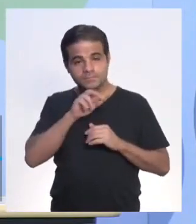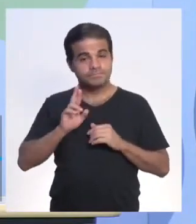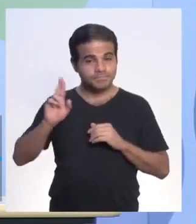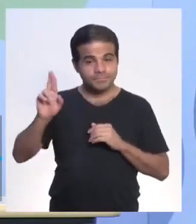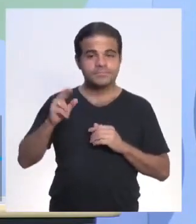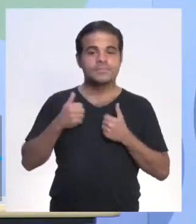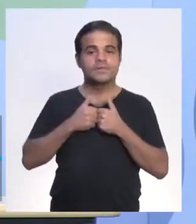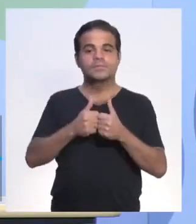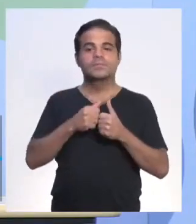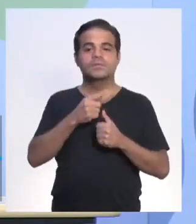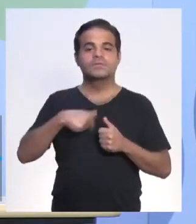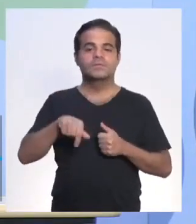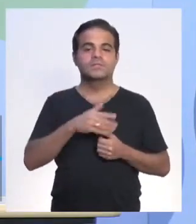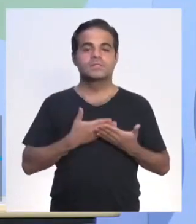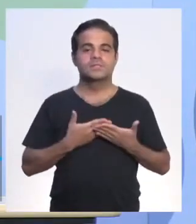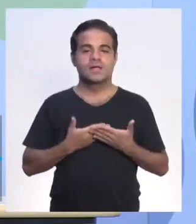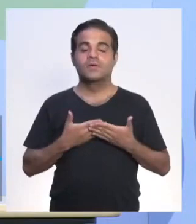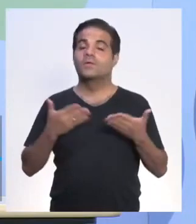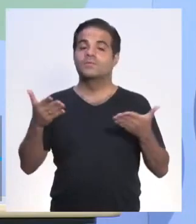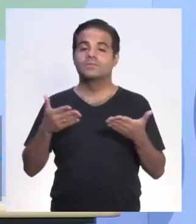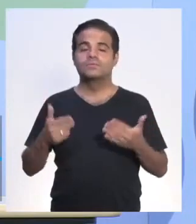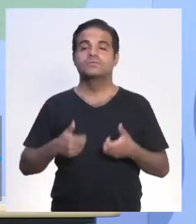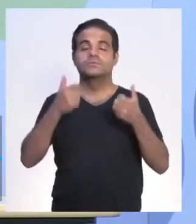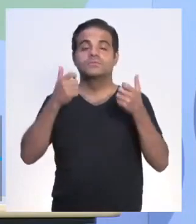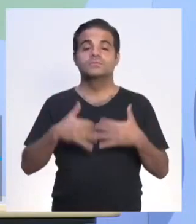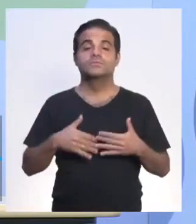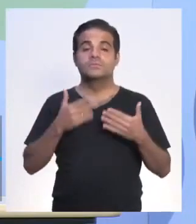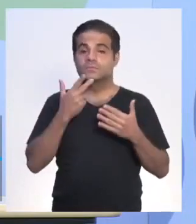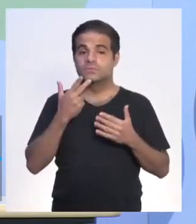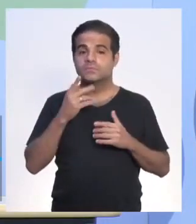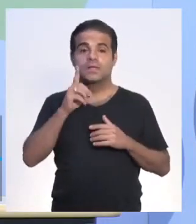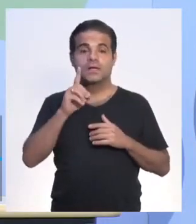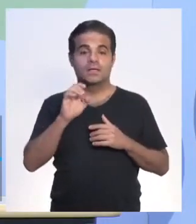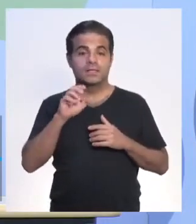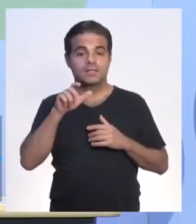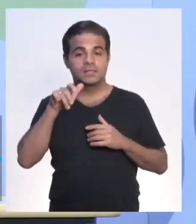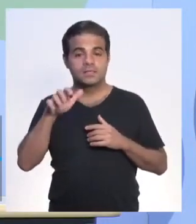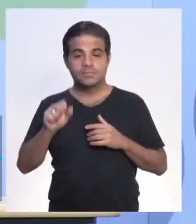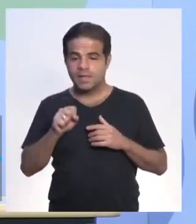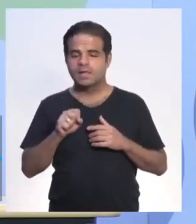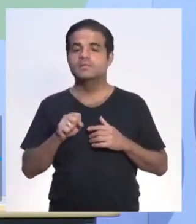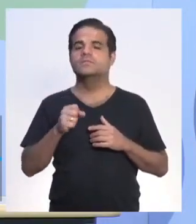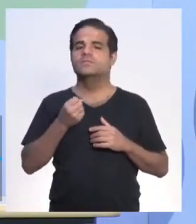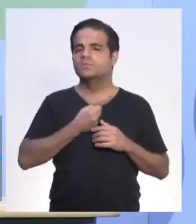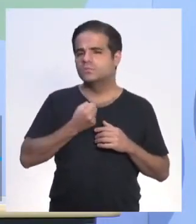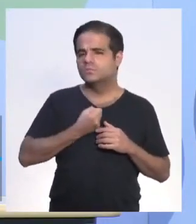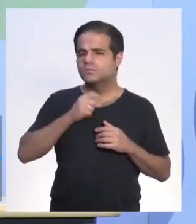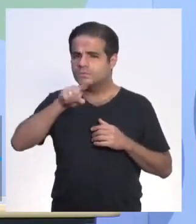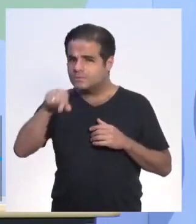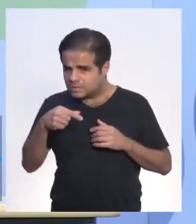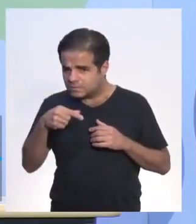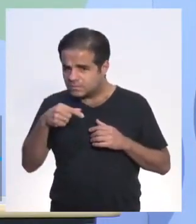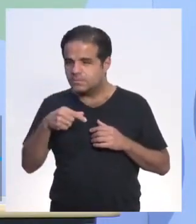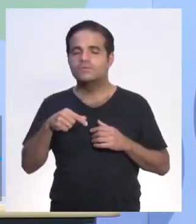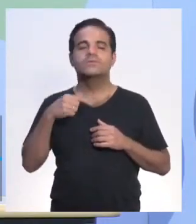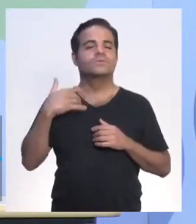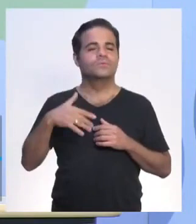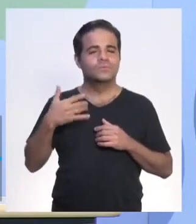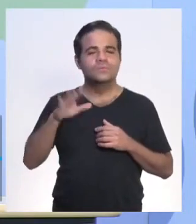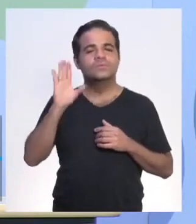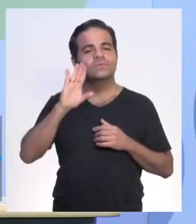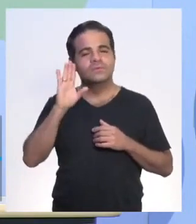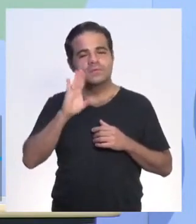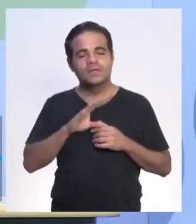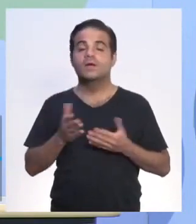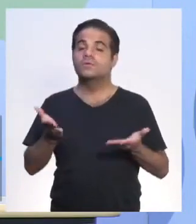responsáveis que acompanham as nossas aulas. Então, hoje a gente vai falar sobre decimais, isso mesmo. Números com vírgula? Ah, super legal. E a